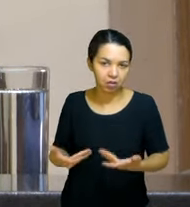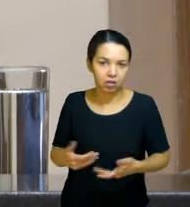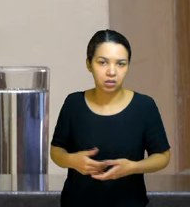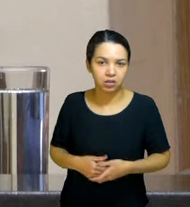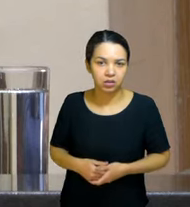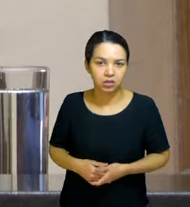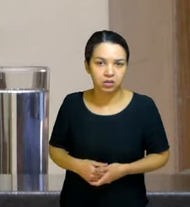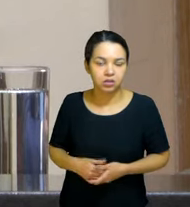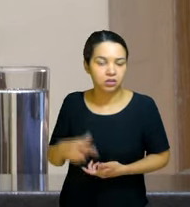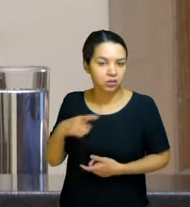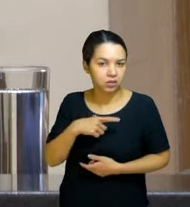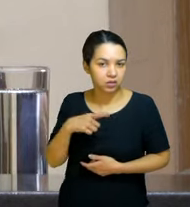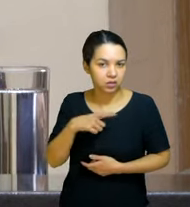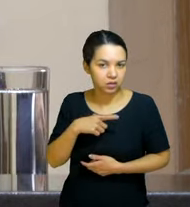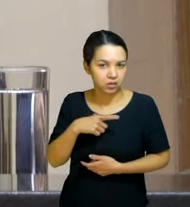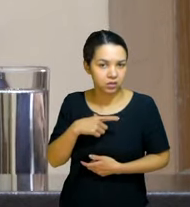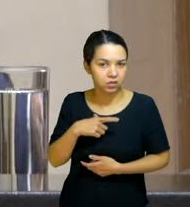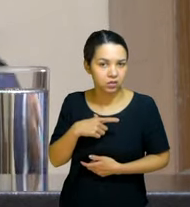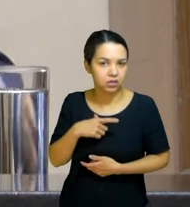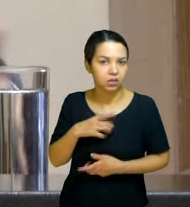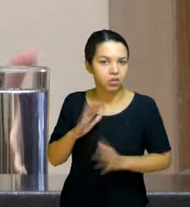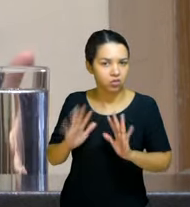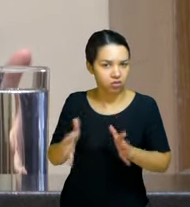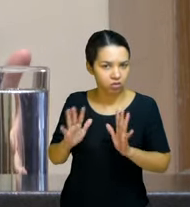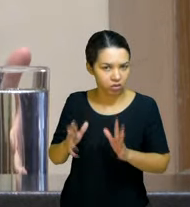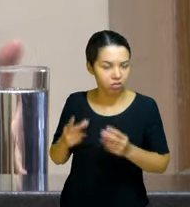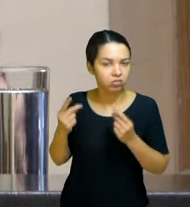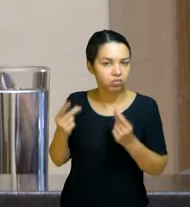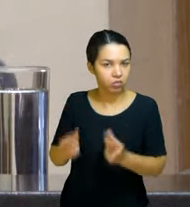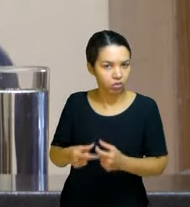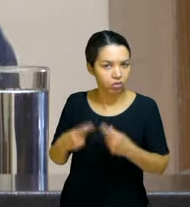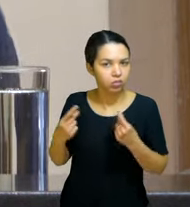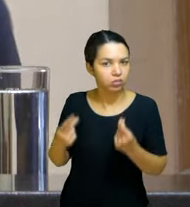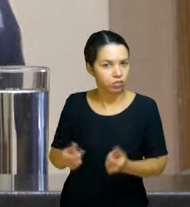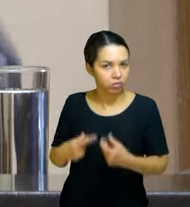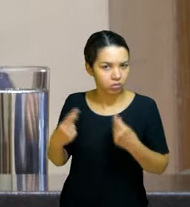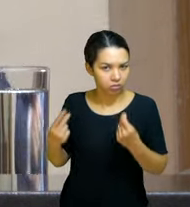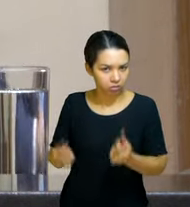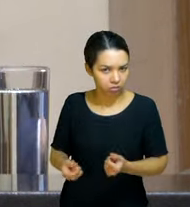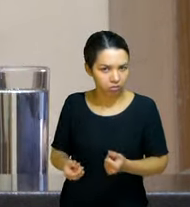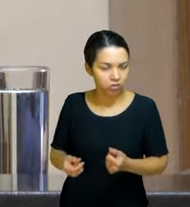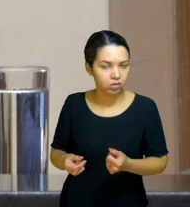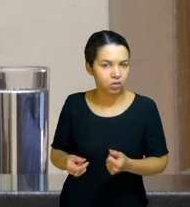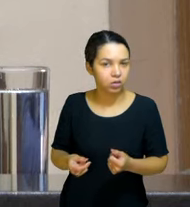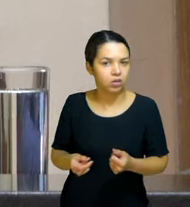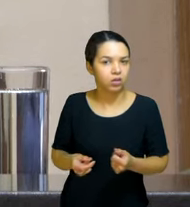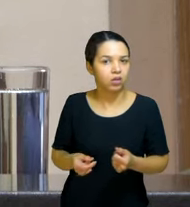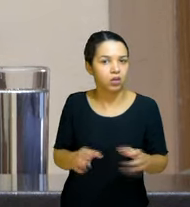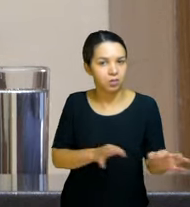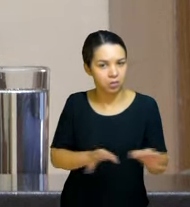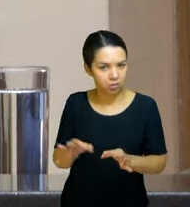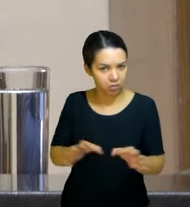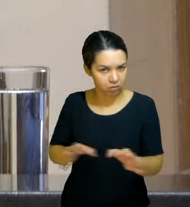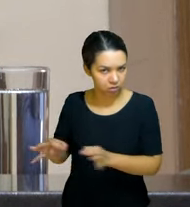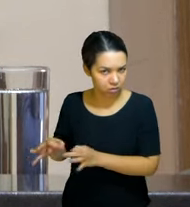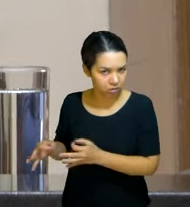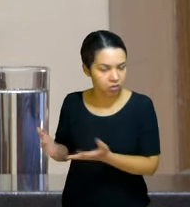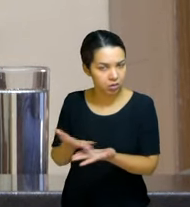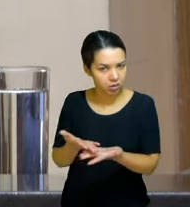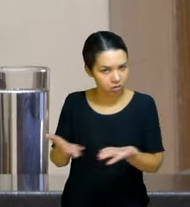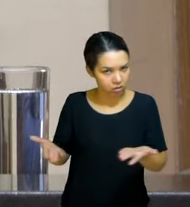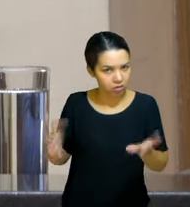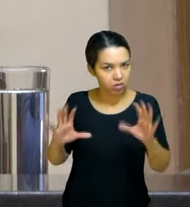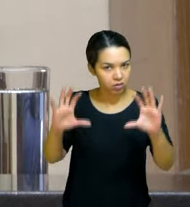é que existe já há muito tempo na organização destes eventos. Santa